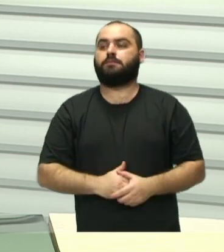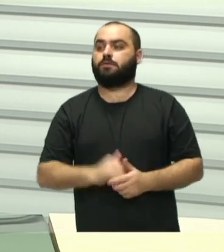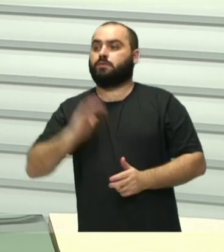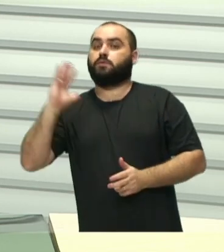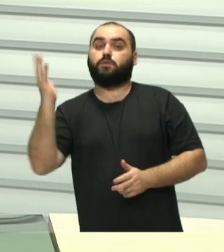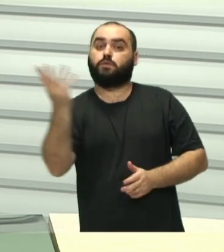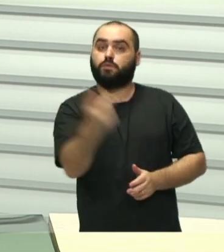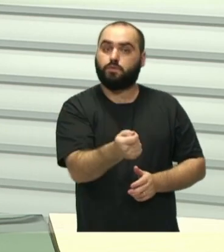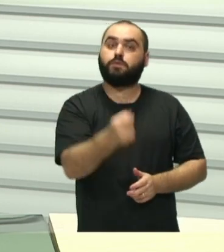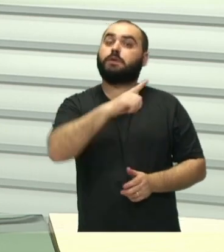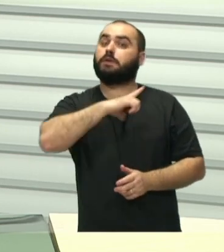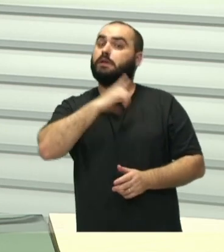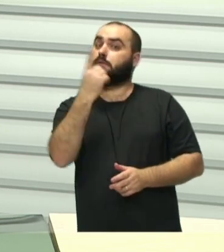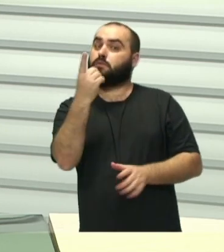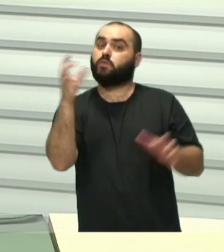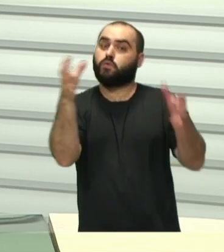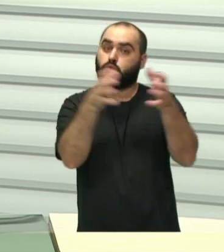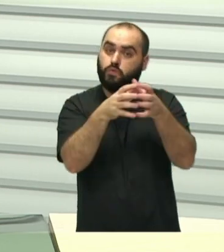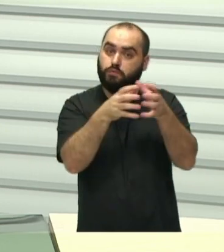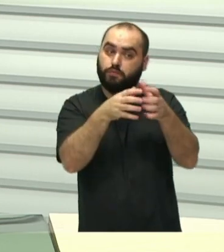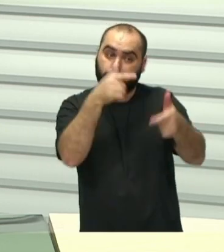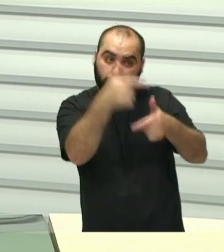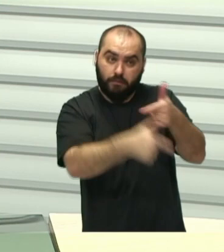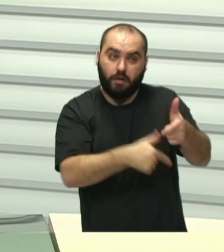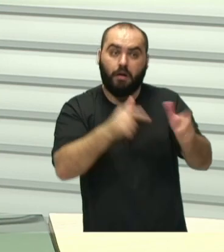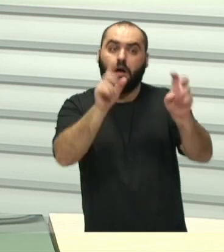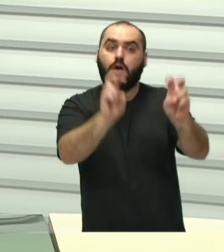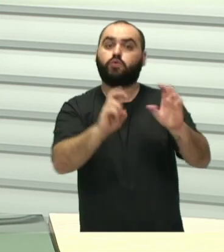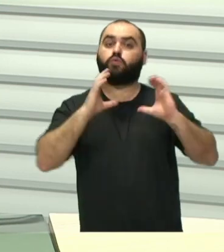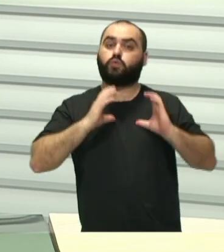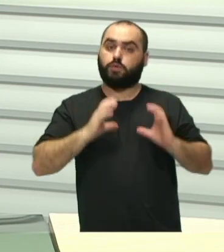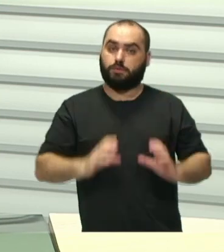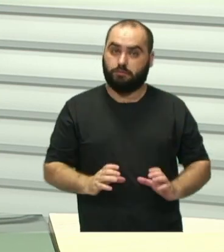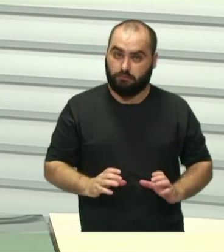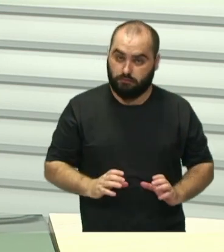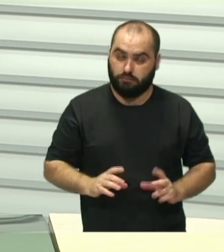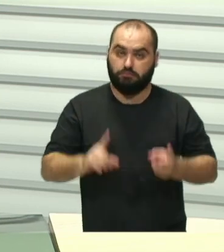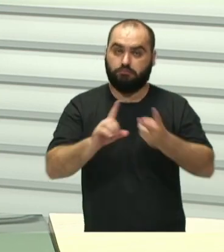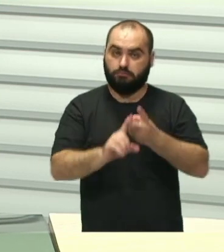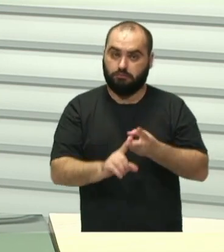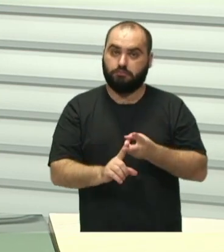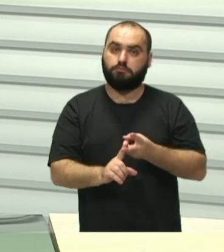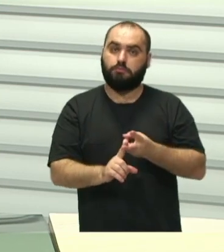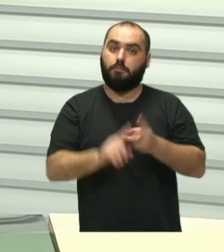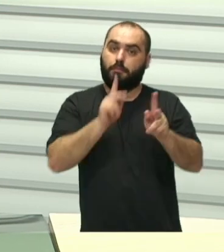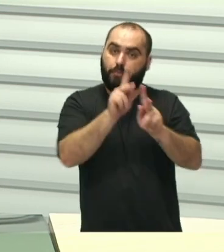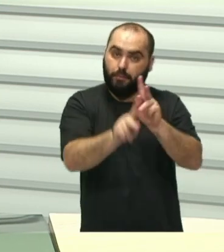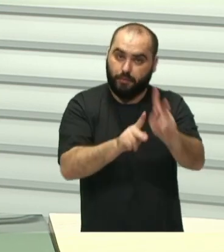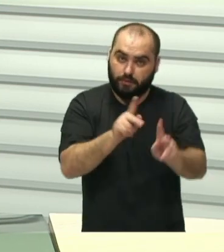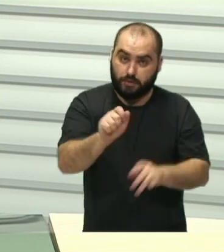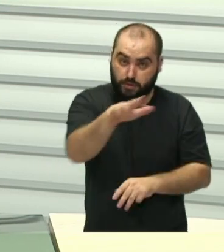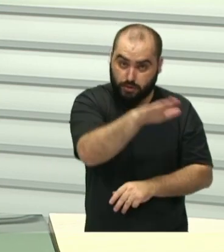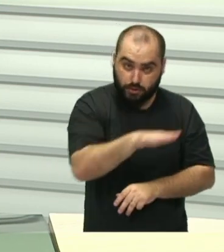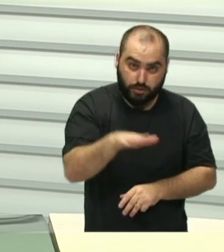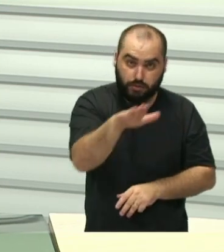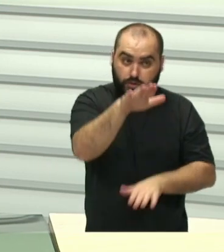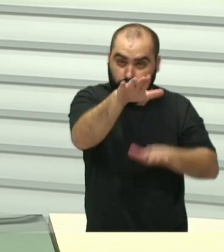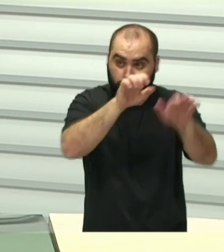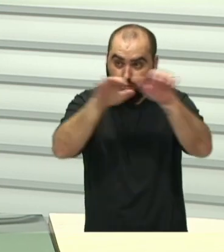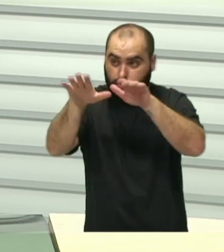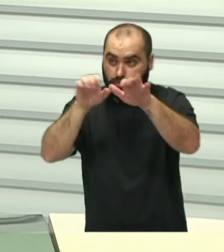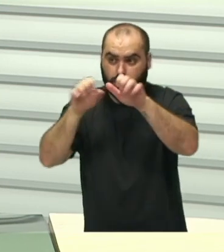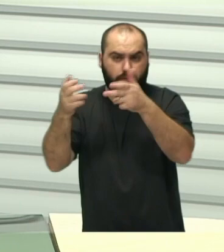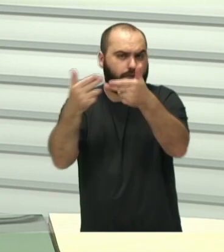ter uma equipe para trabalhar as questões de cidadania da junto com a população em geral nós vamos